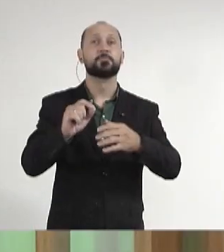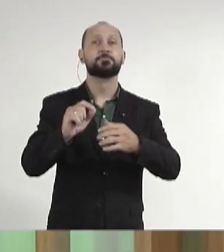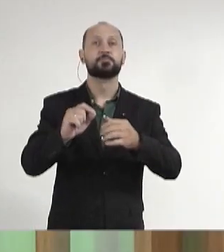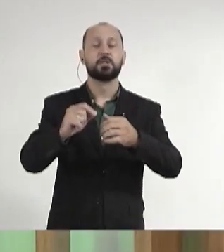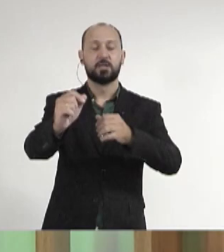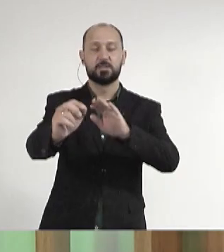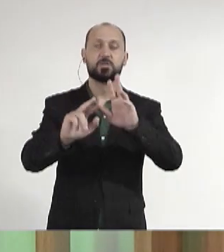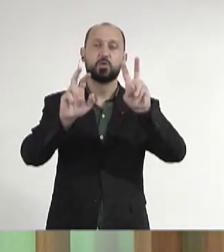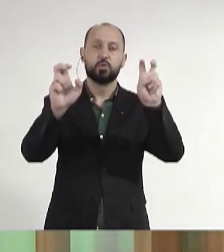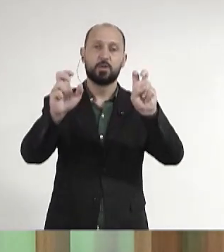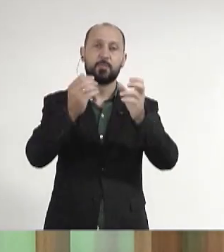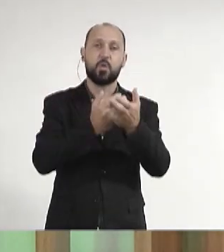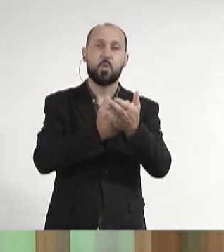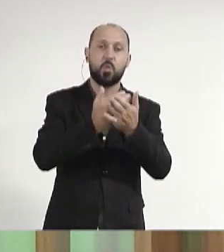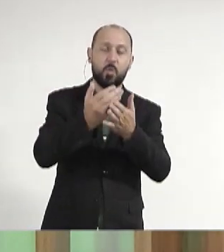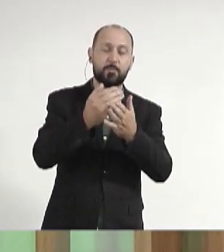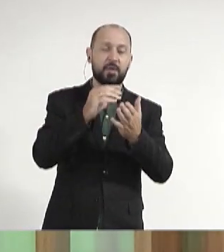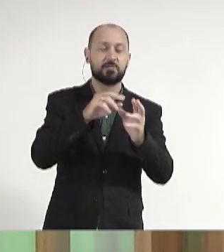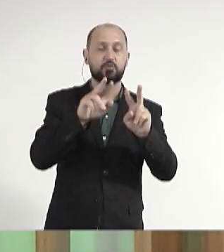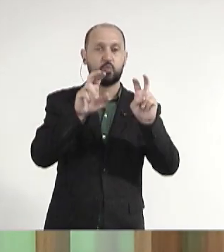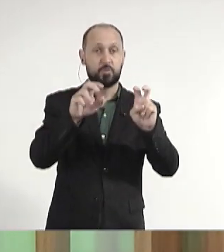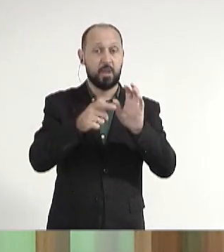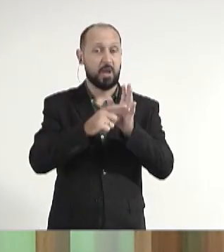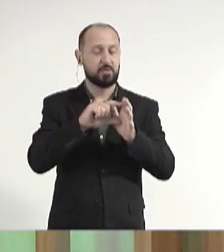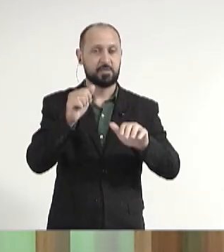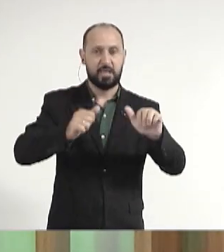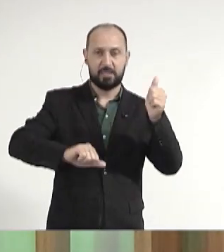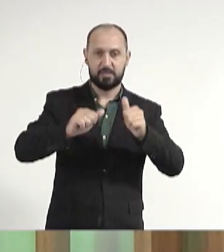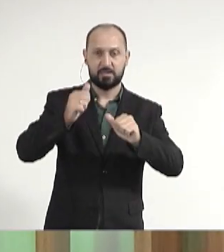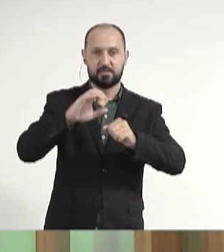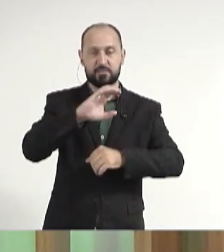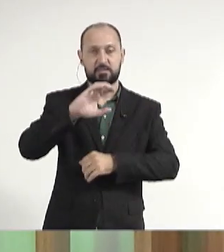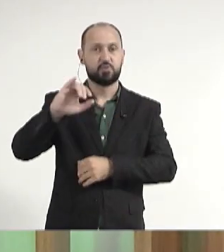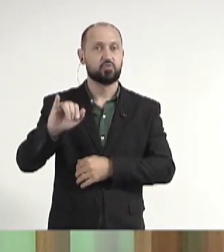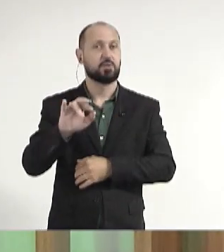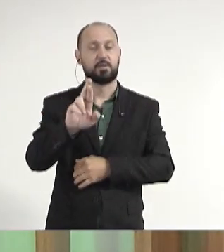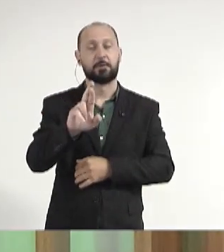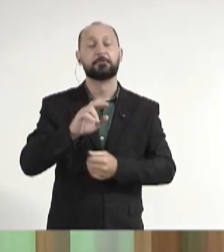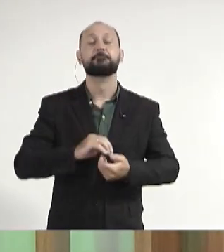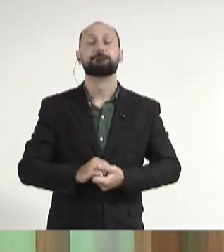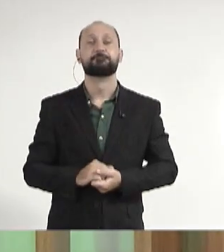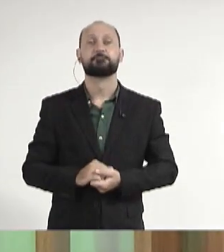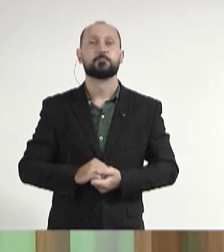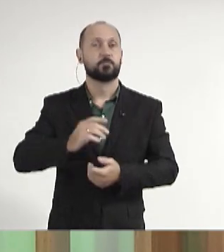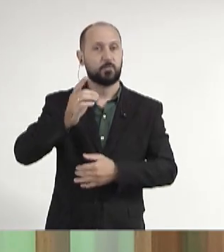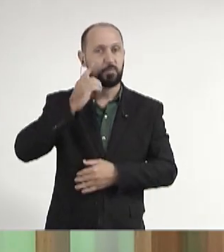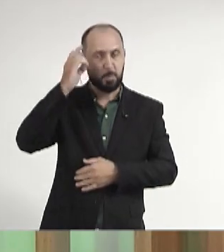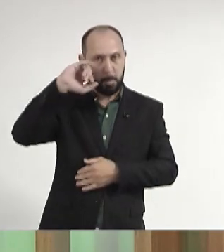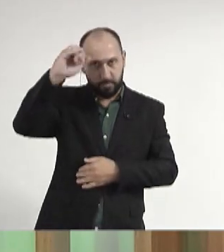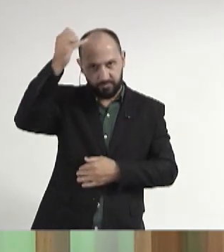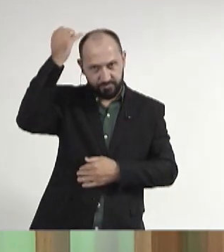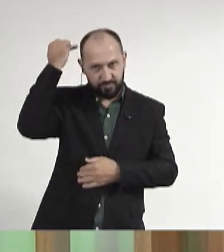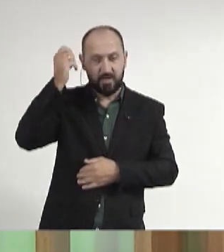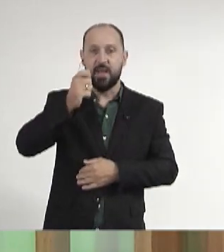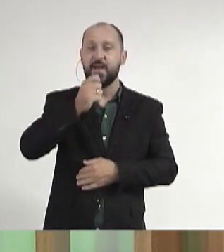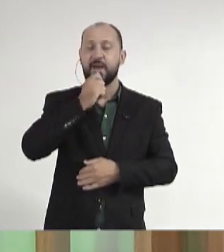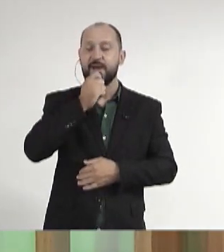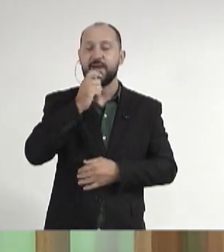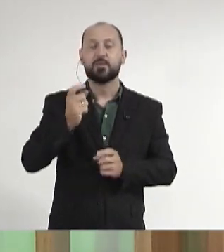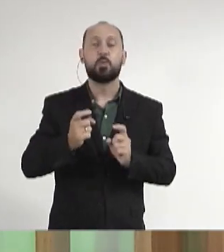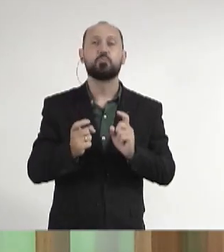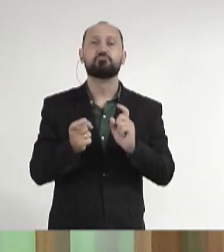eu disse, essa matéria entra no período de pauta antes de ser analisada pela CCJR. O deputado Júnior Mock, ainda no